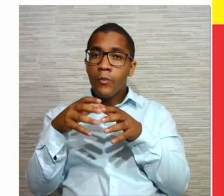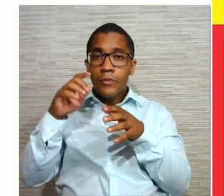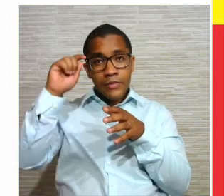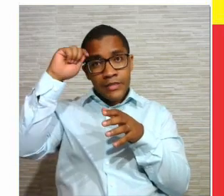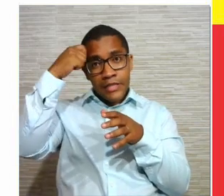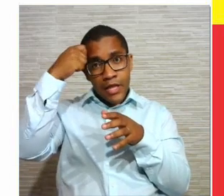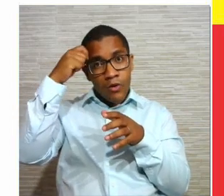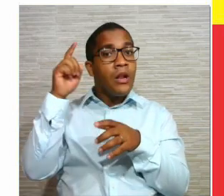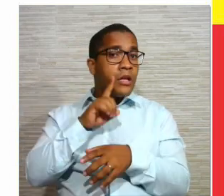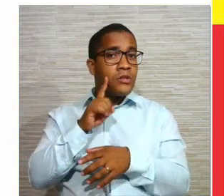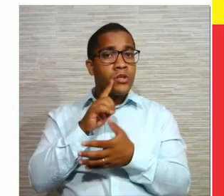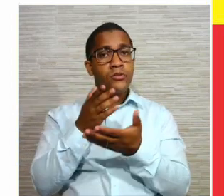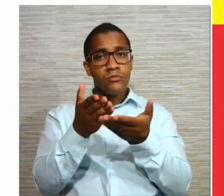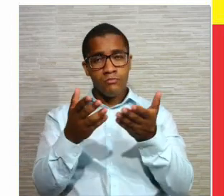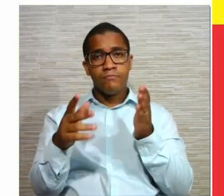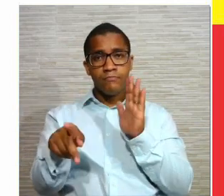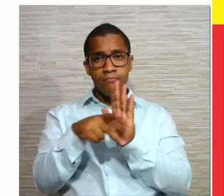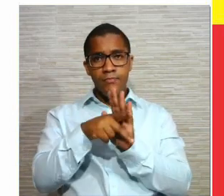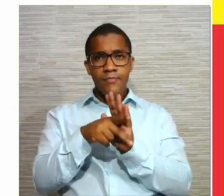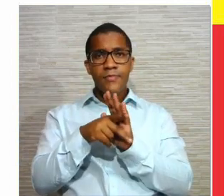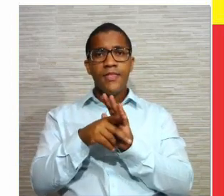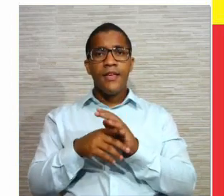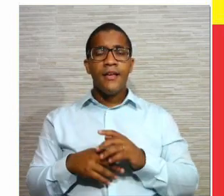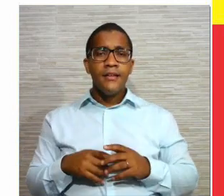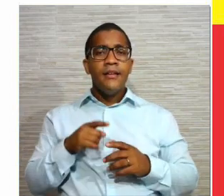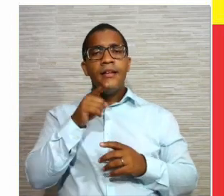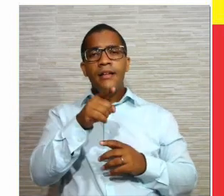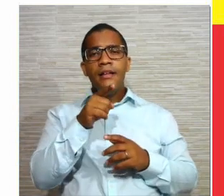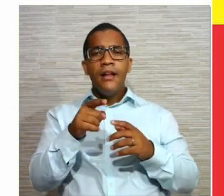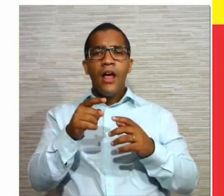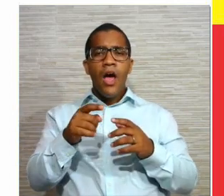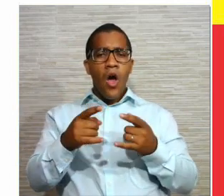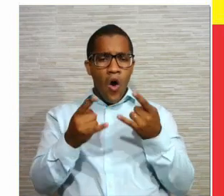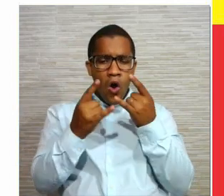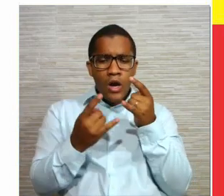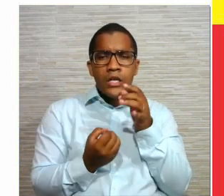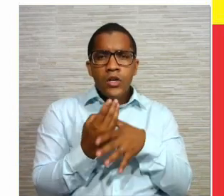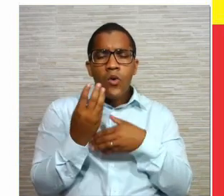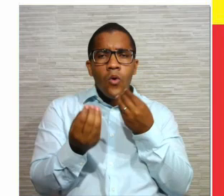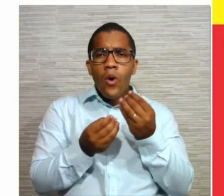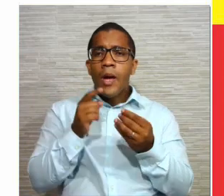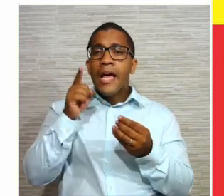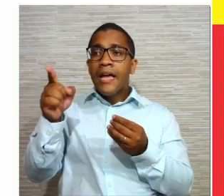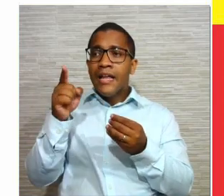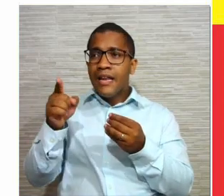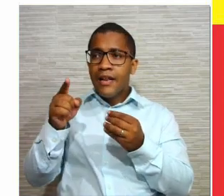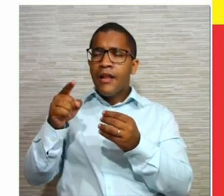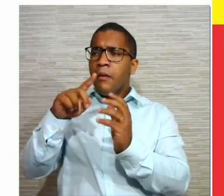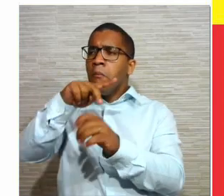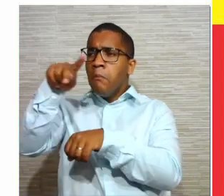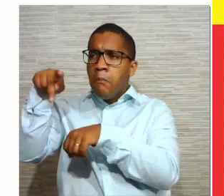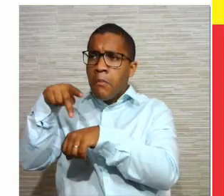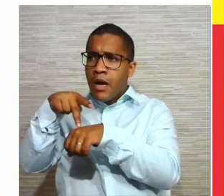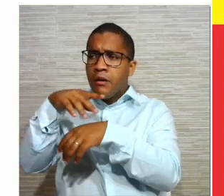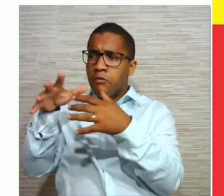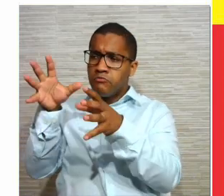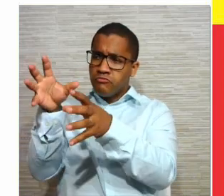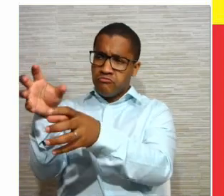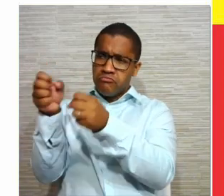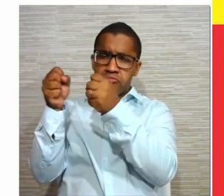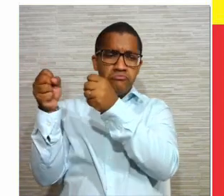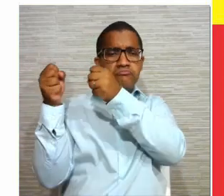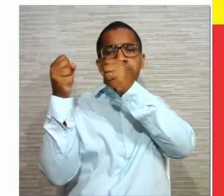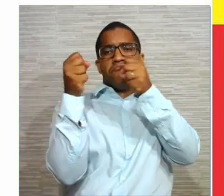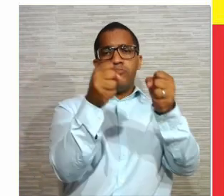O rock ele surgiu na dor do negro em ser arrancado de sua terra natal, né? Na angústia do jovem por